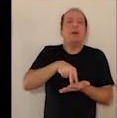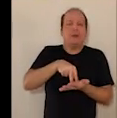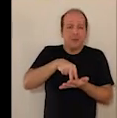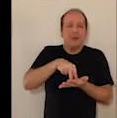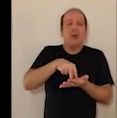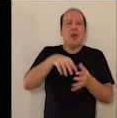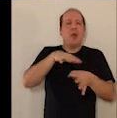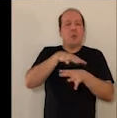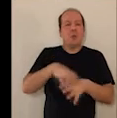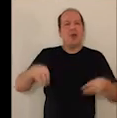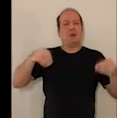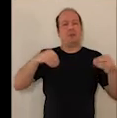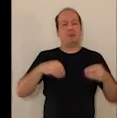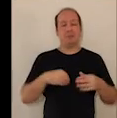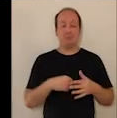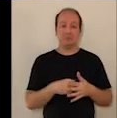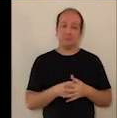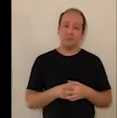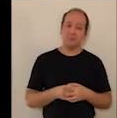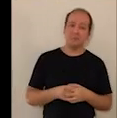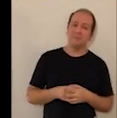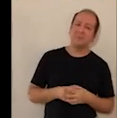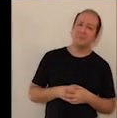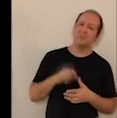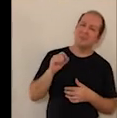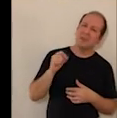completamente curado. Nunca ouvi falar.